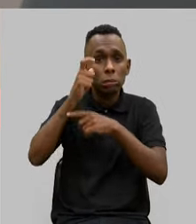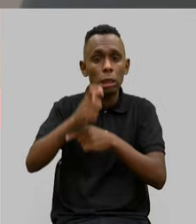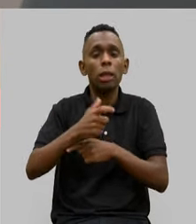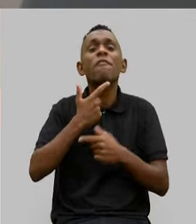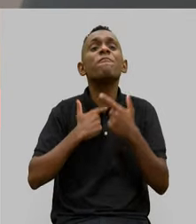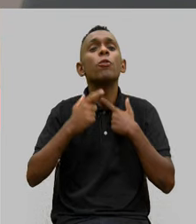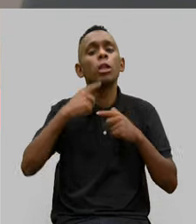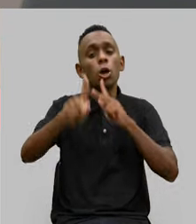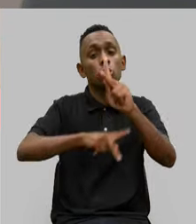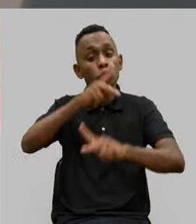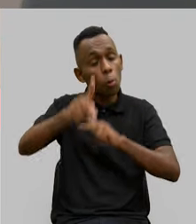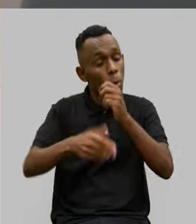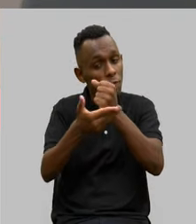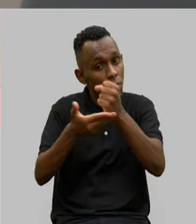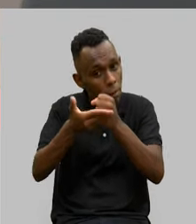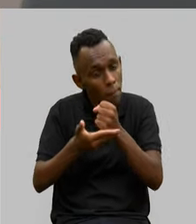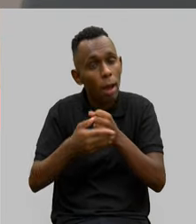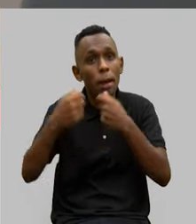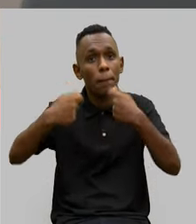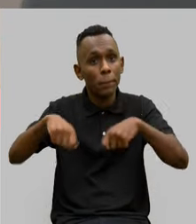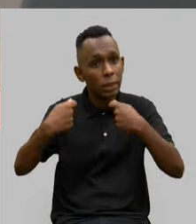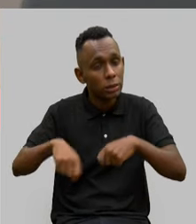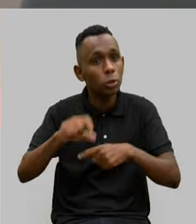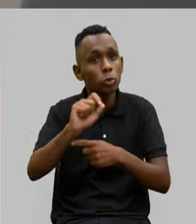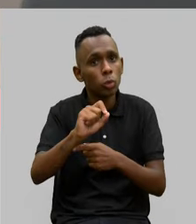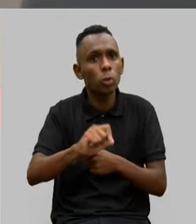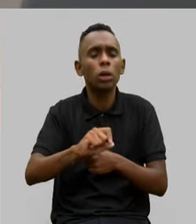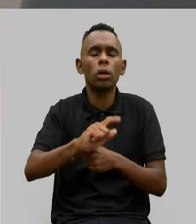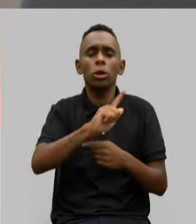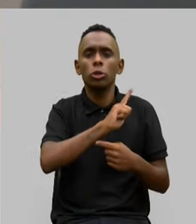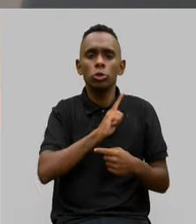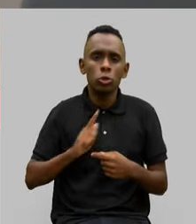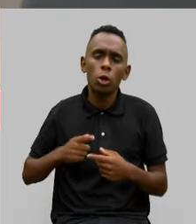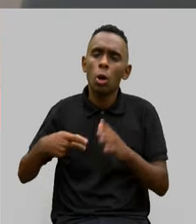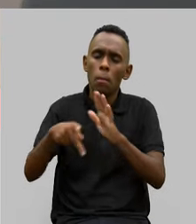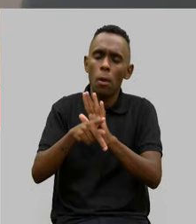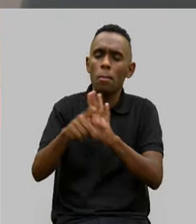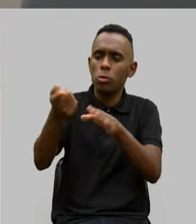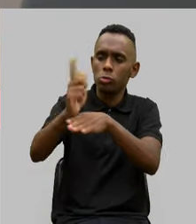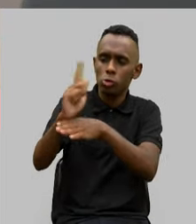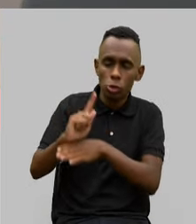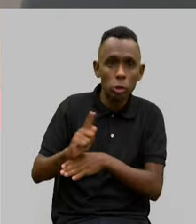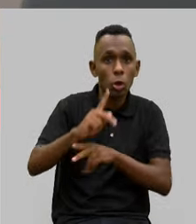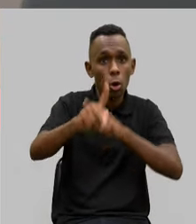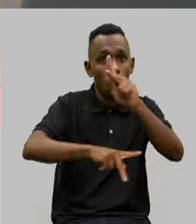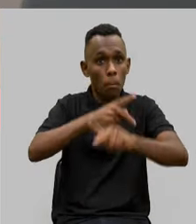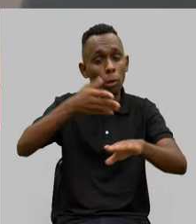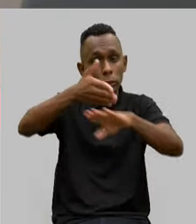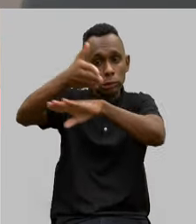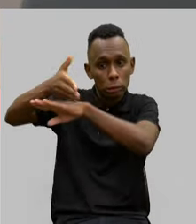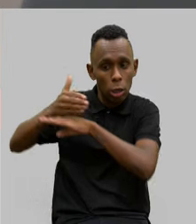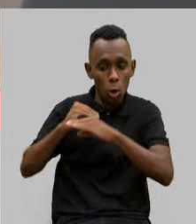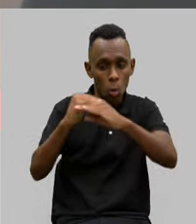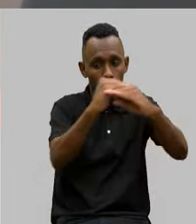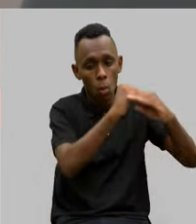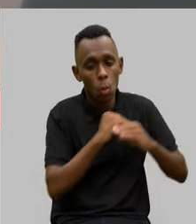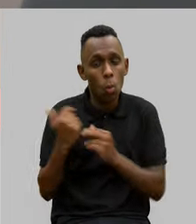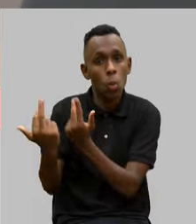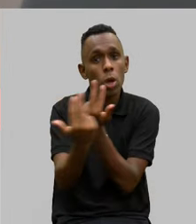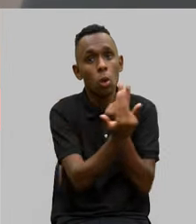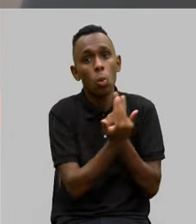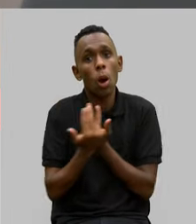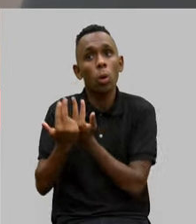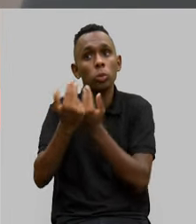primário ele deve buscar eh a gestão do que é público com o máximo de acesso de igualdade e com o